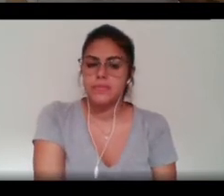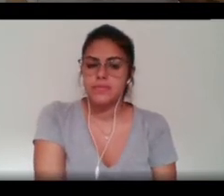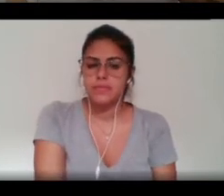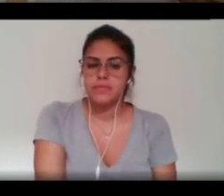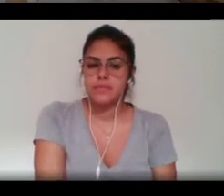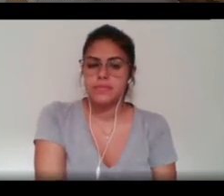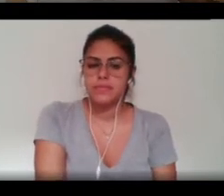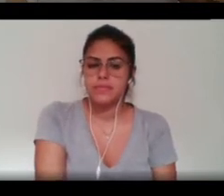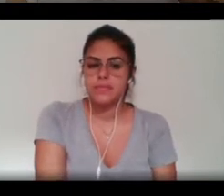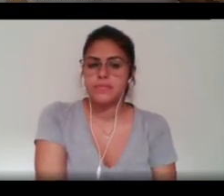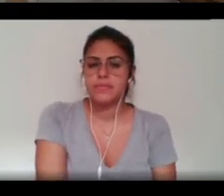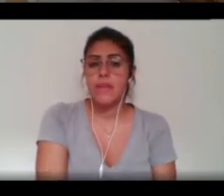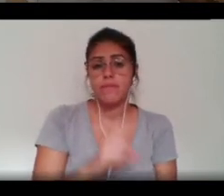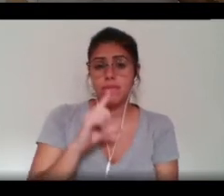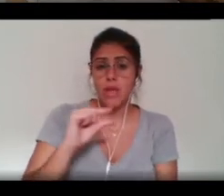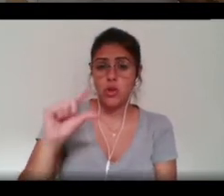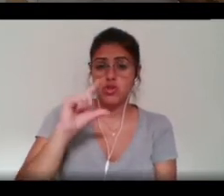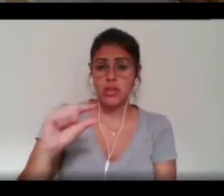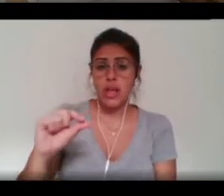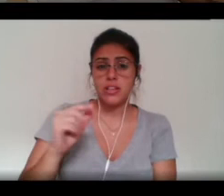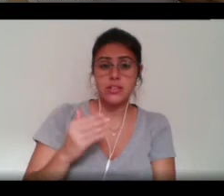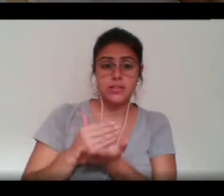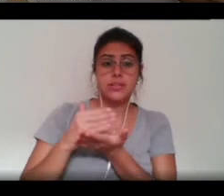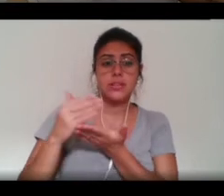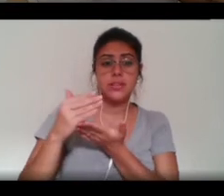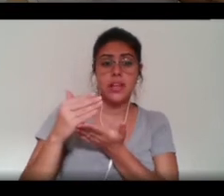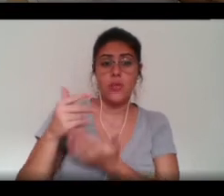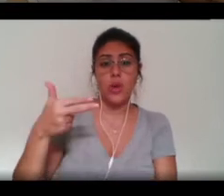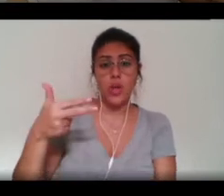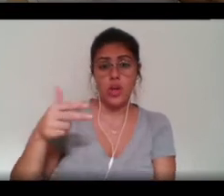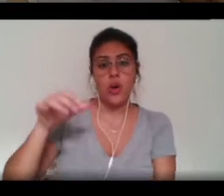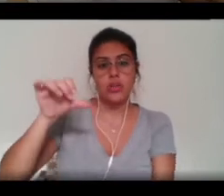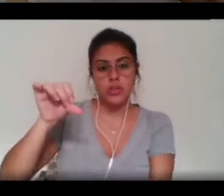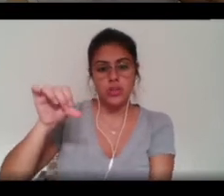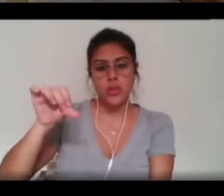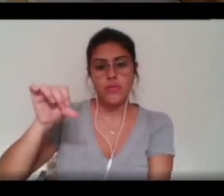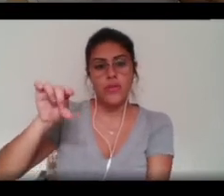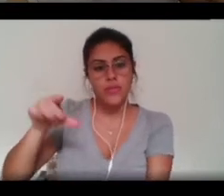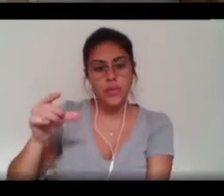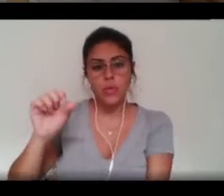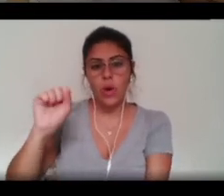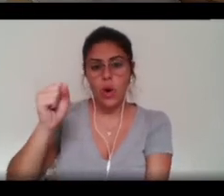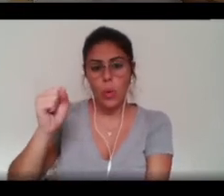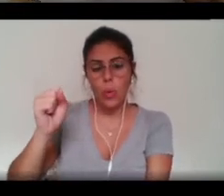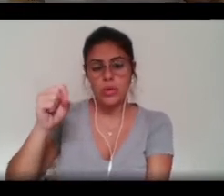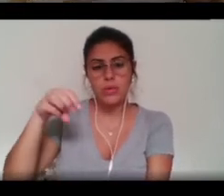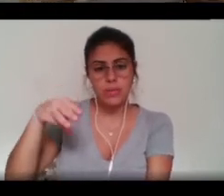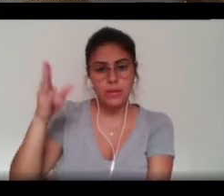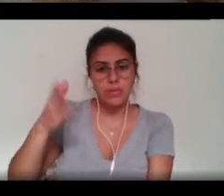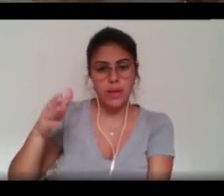V0 igual a 9,8 metros por segundo,